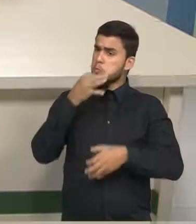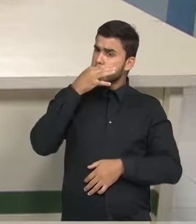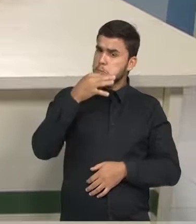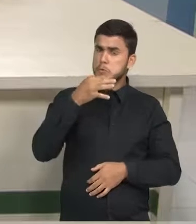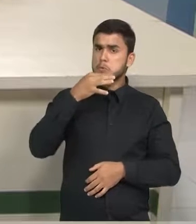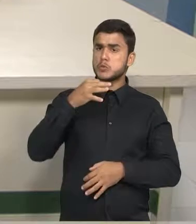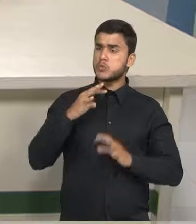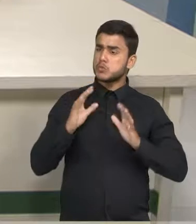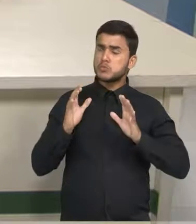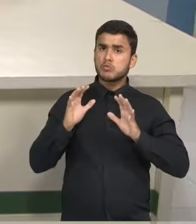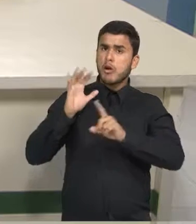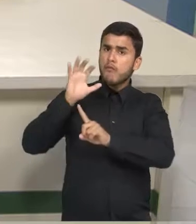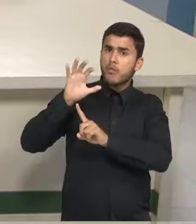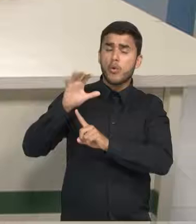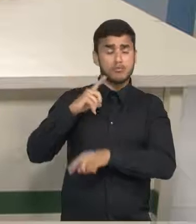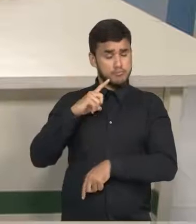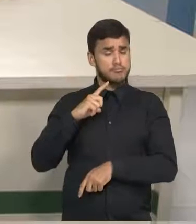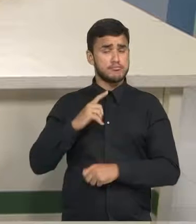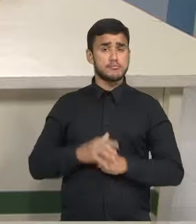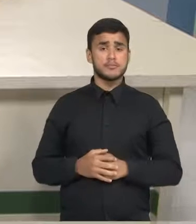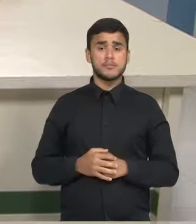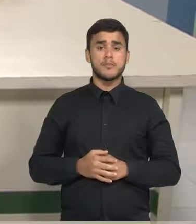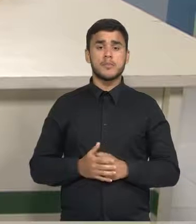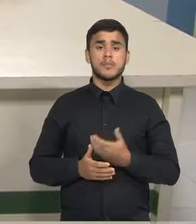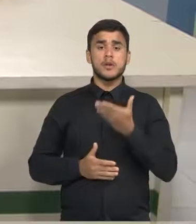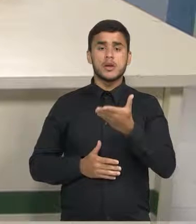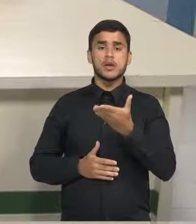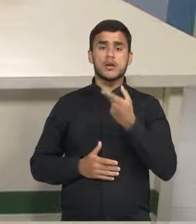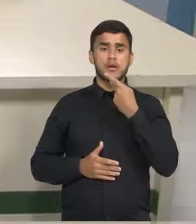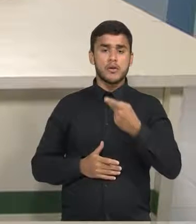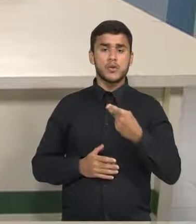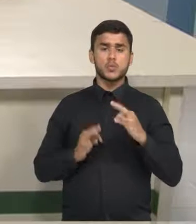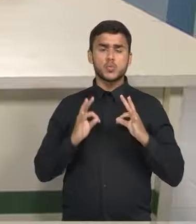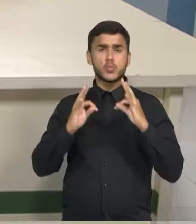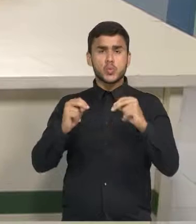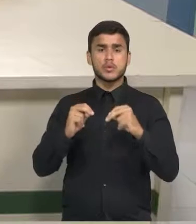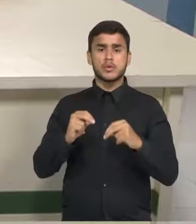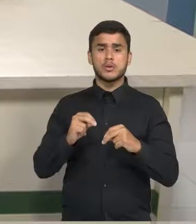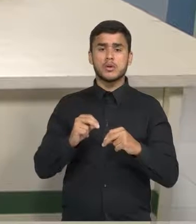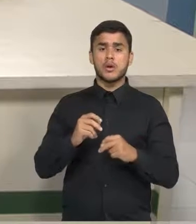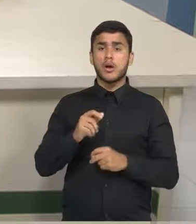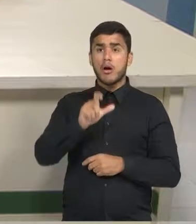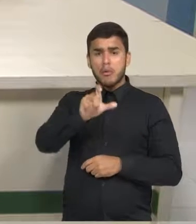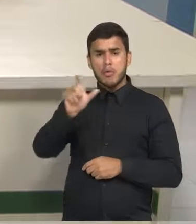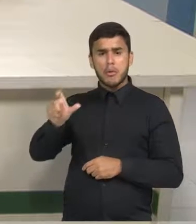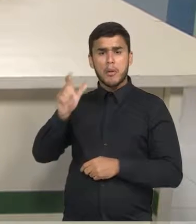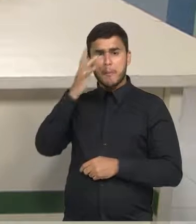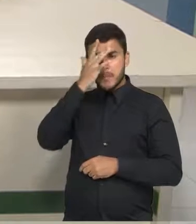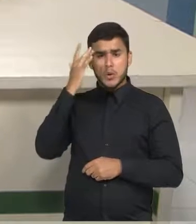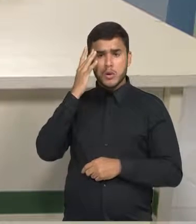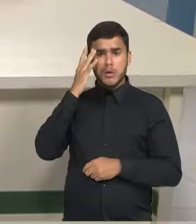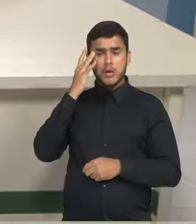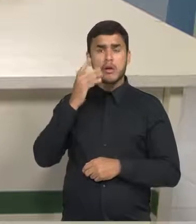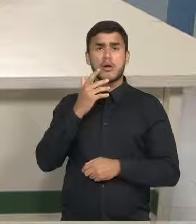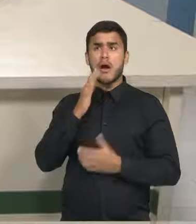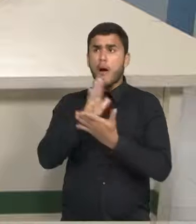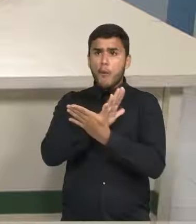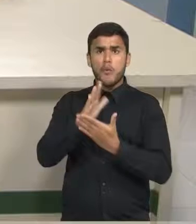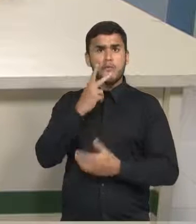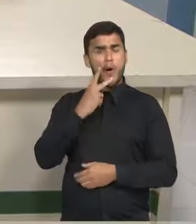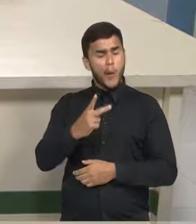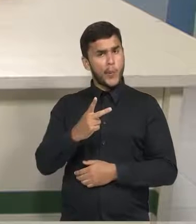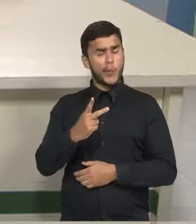né? No caso, o Stedley, né? o Boulos, né? Que